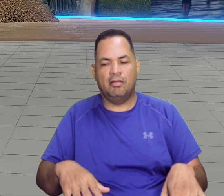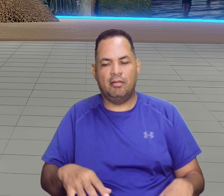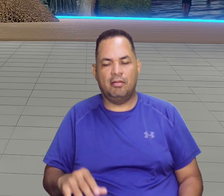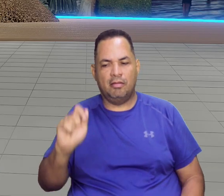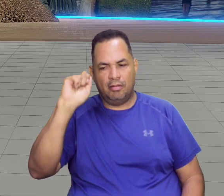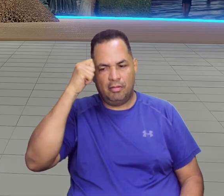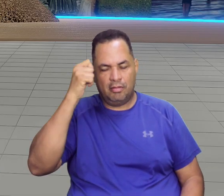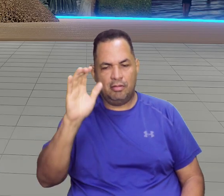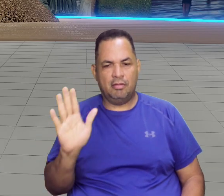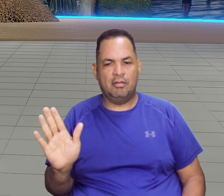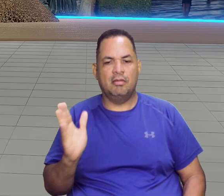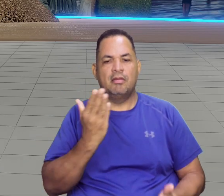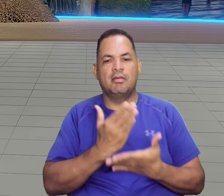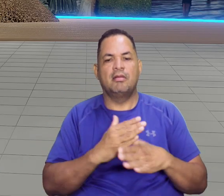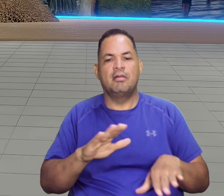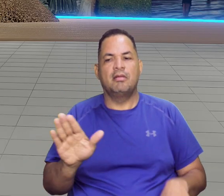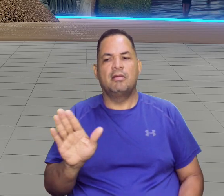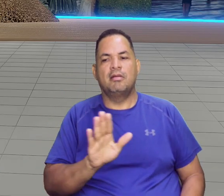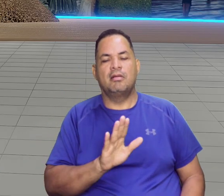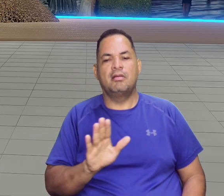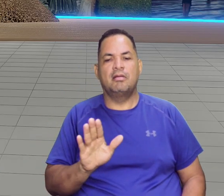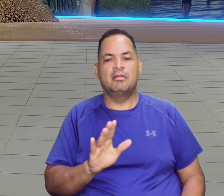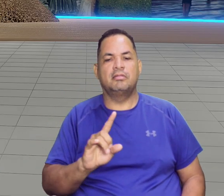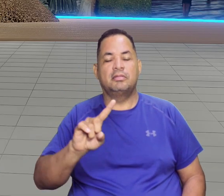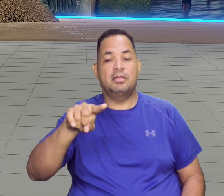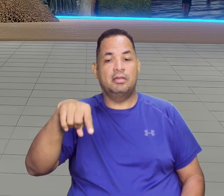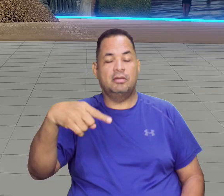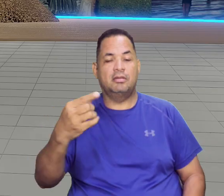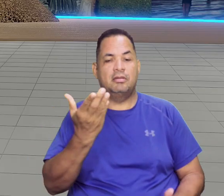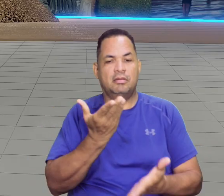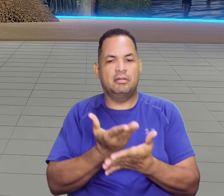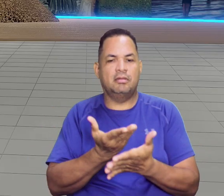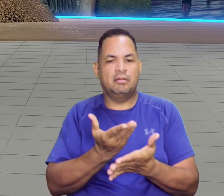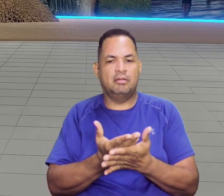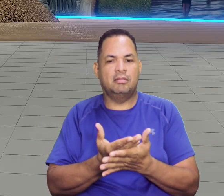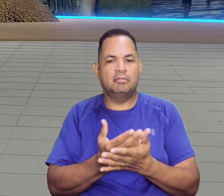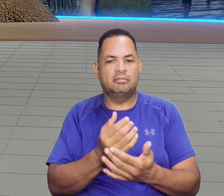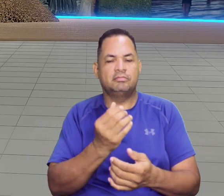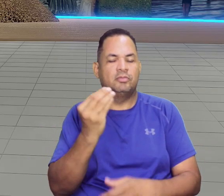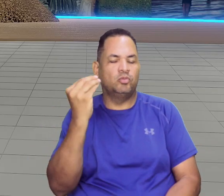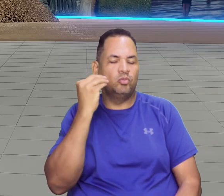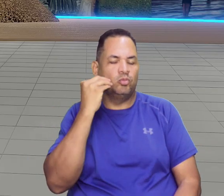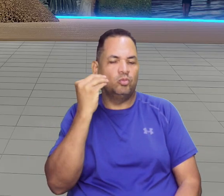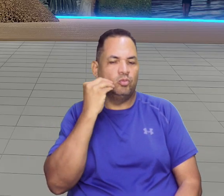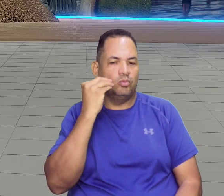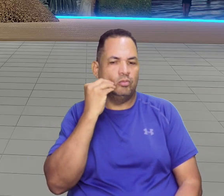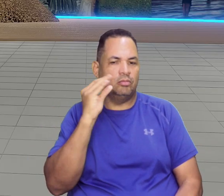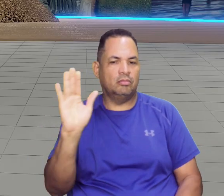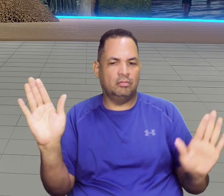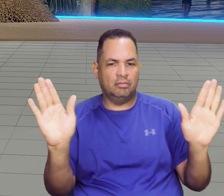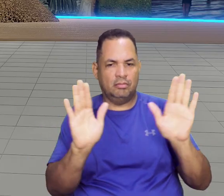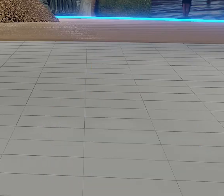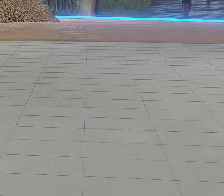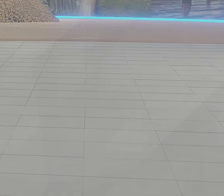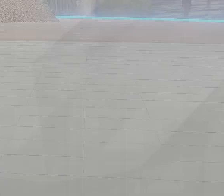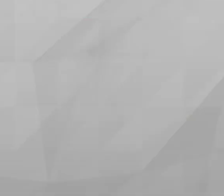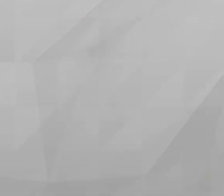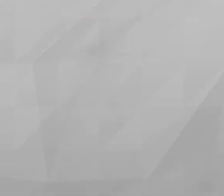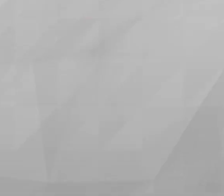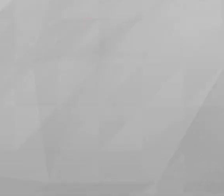isso, pessoal. A aula de hoje fica por aqui. Até a próxima aula. Um grande beijo e tchau!